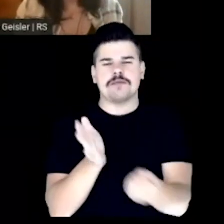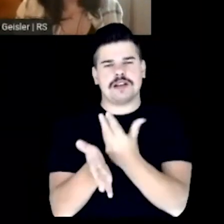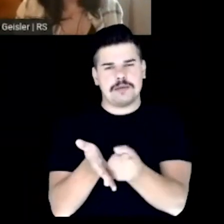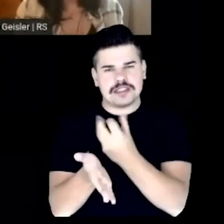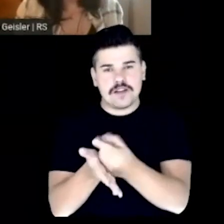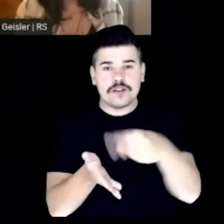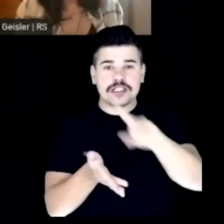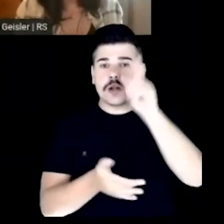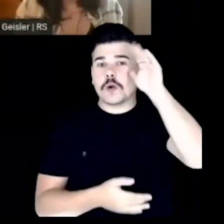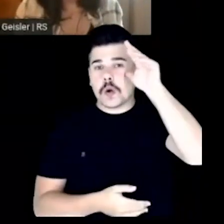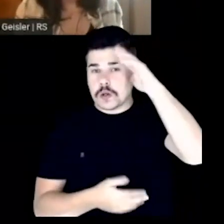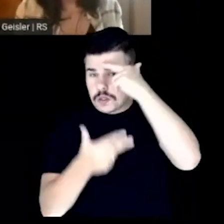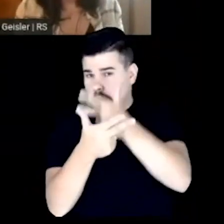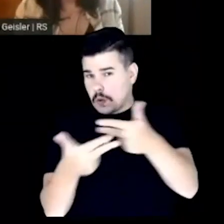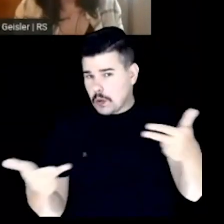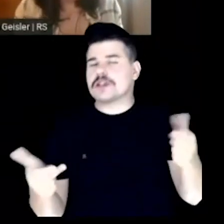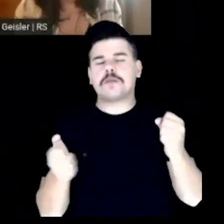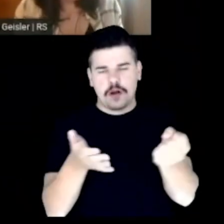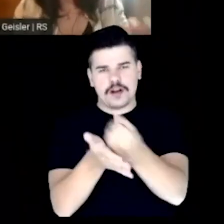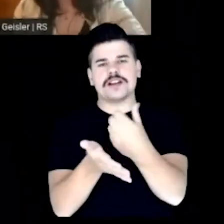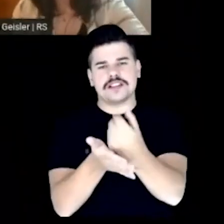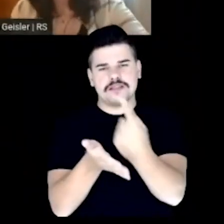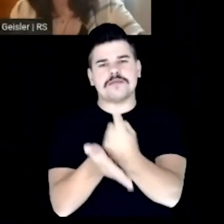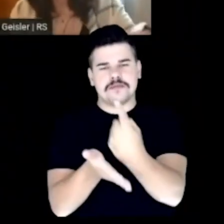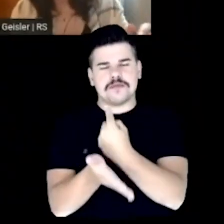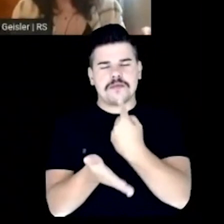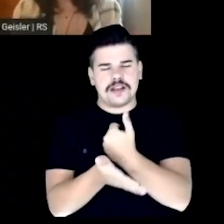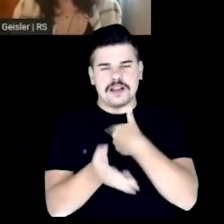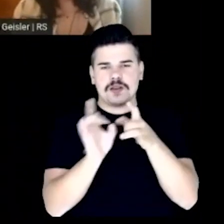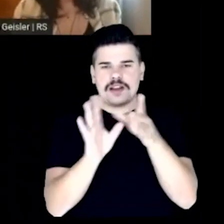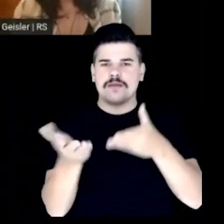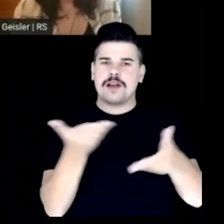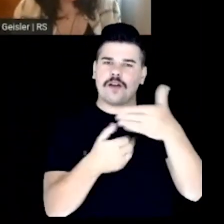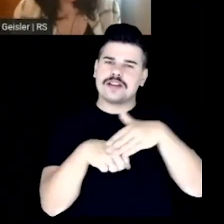pode mandar mensagem lá, pode chegar, se quiser saber mais sobre alguma coisa.